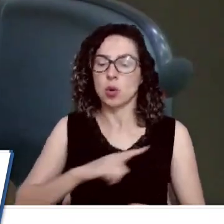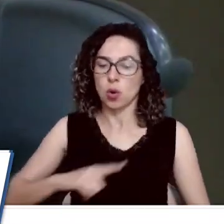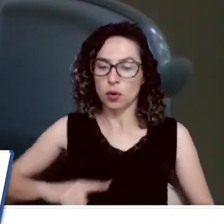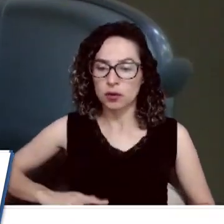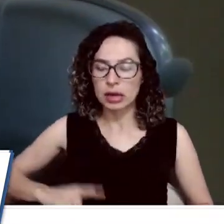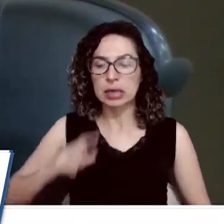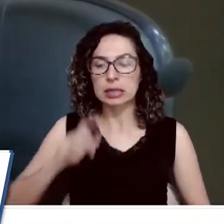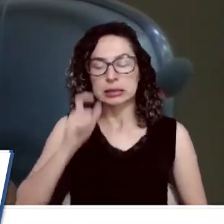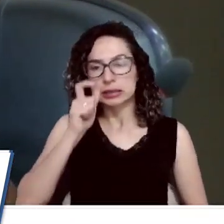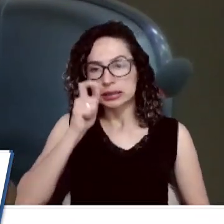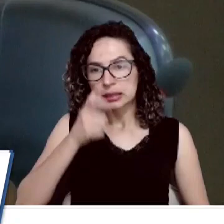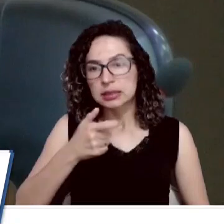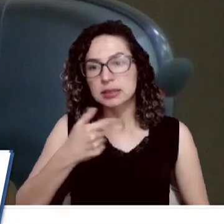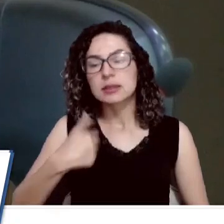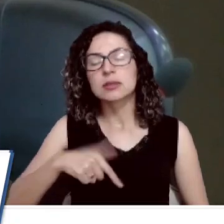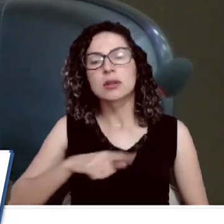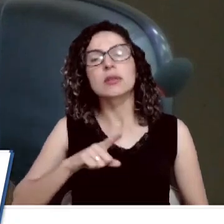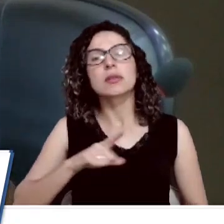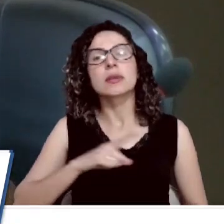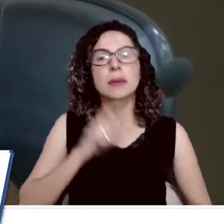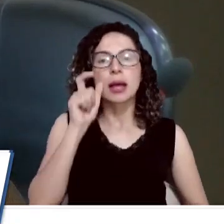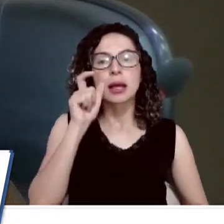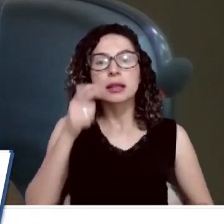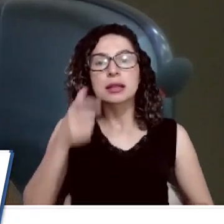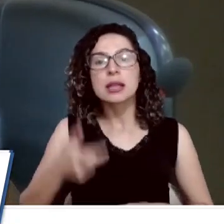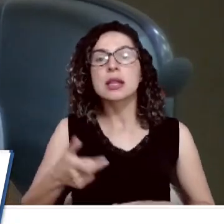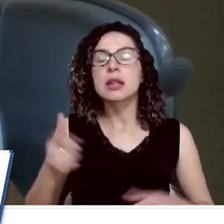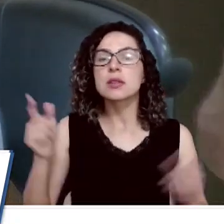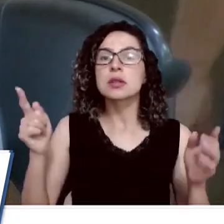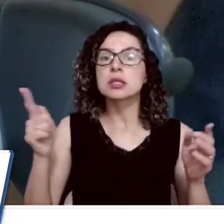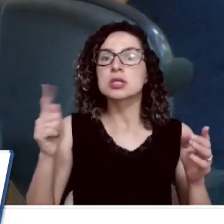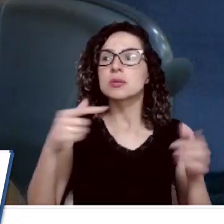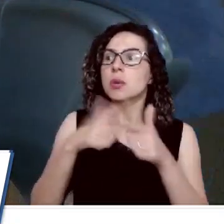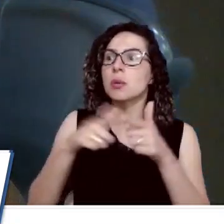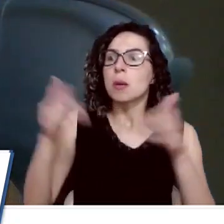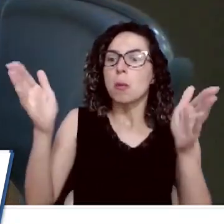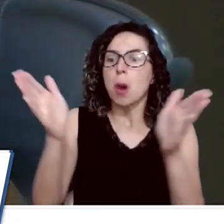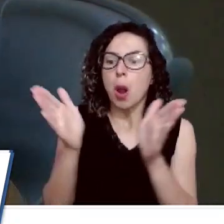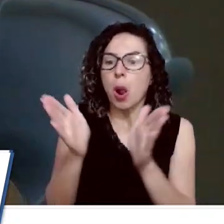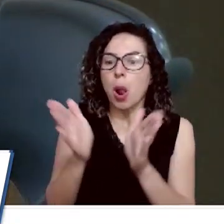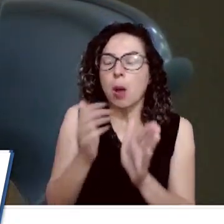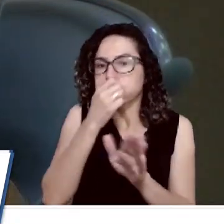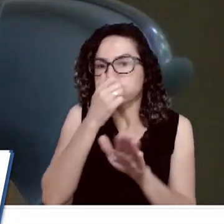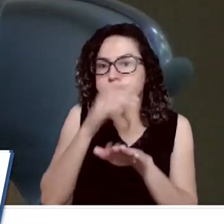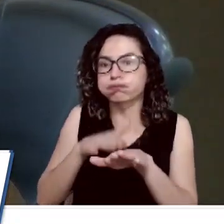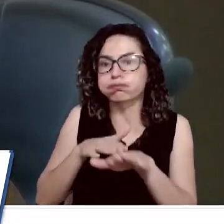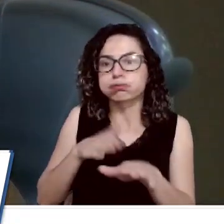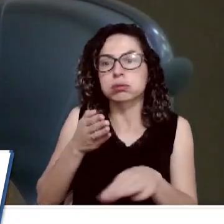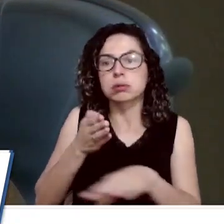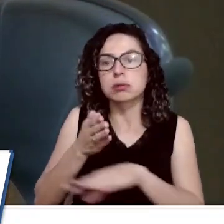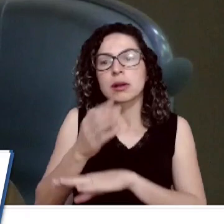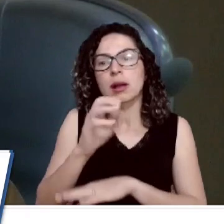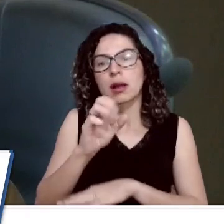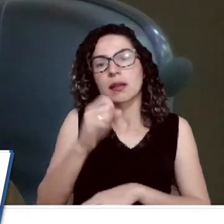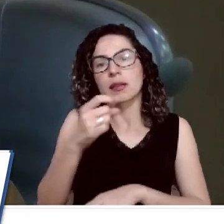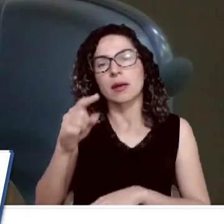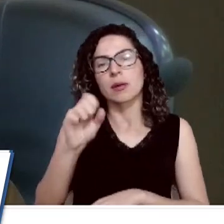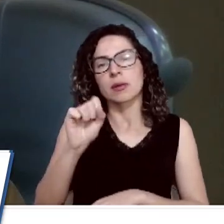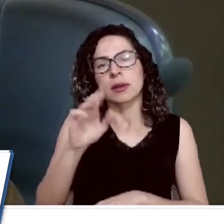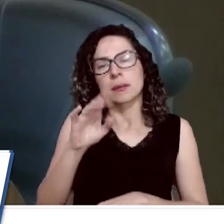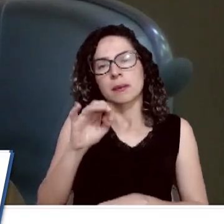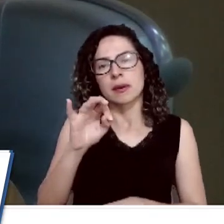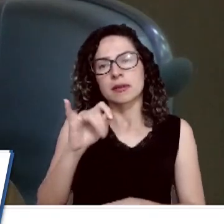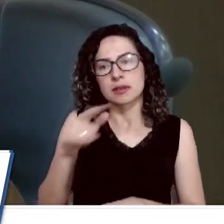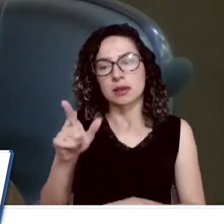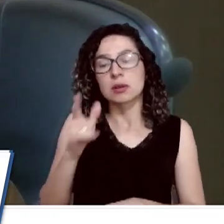também temos, de resolver aquele gargalo lá na entrada da Vila São Sebastião. E se puder resolver com uma